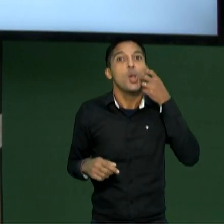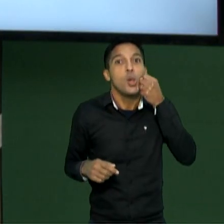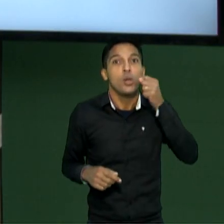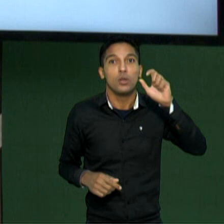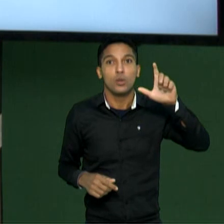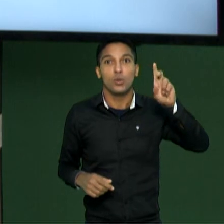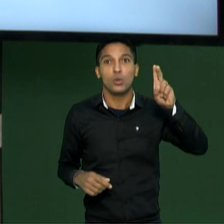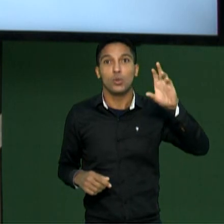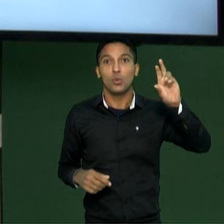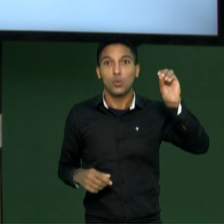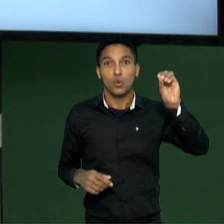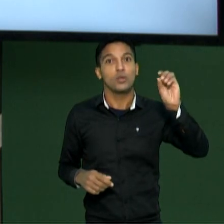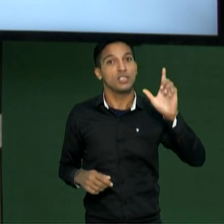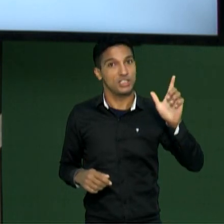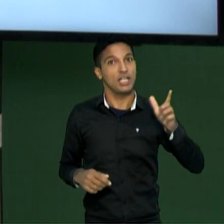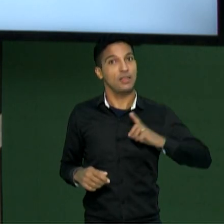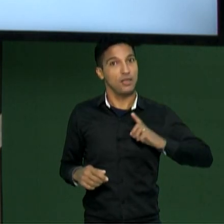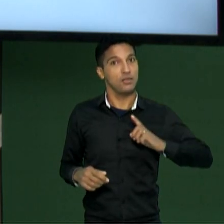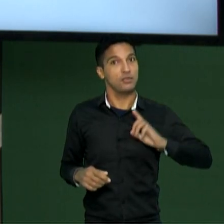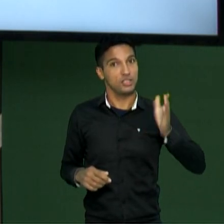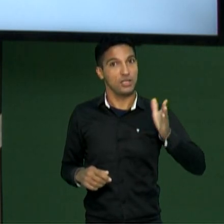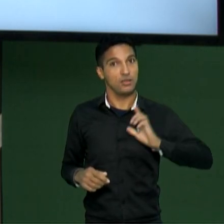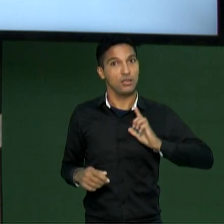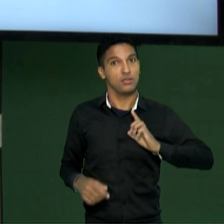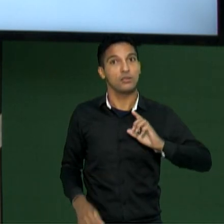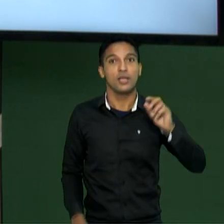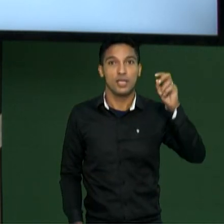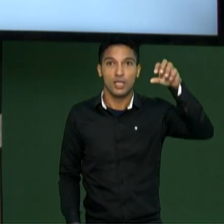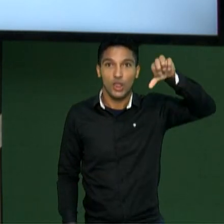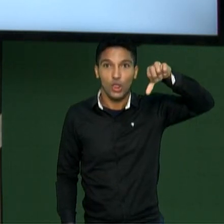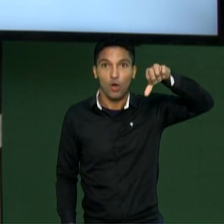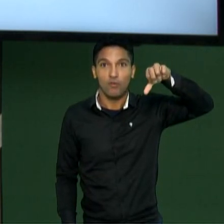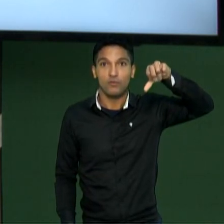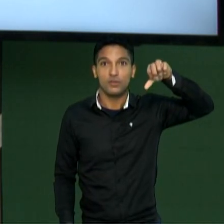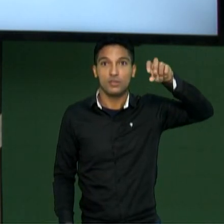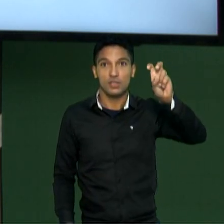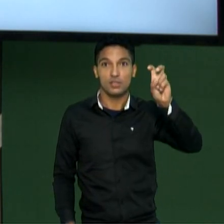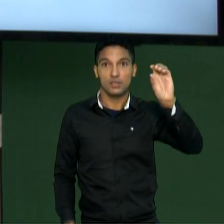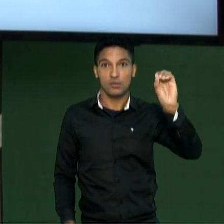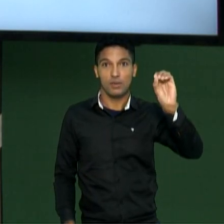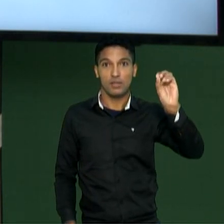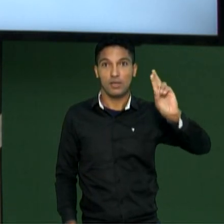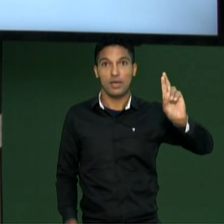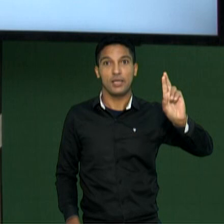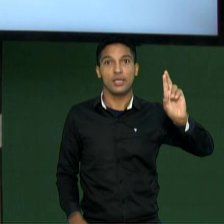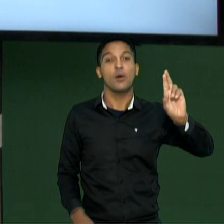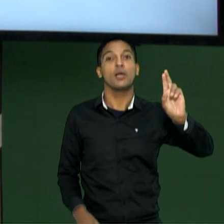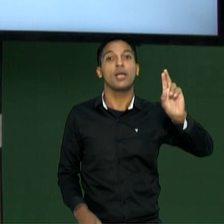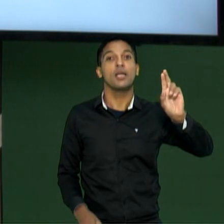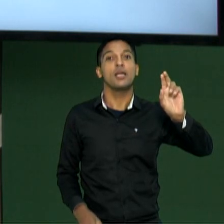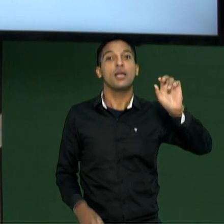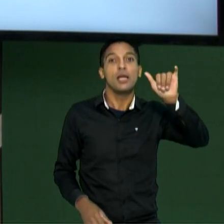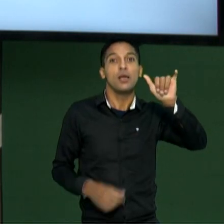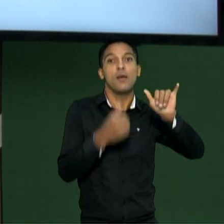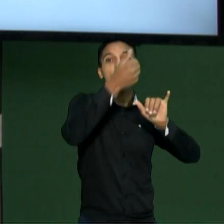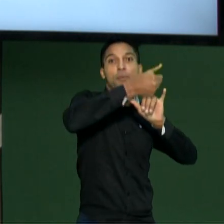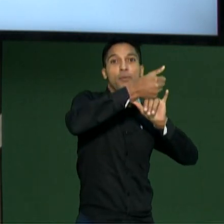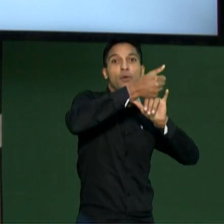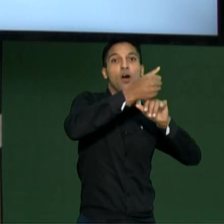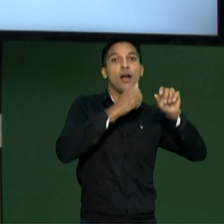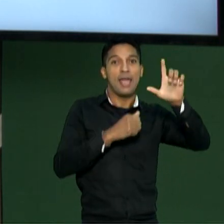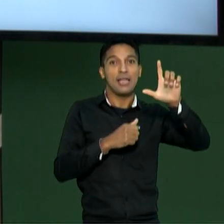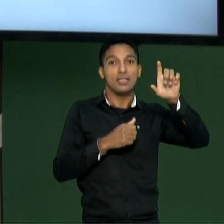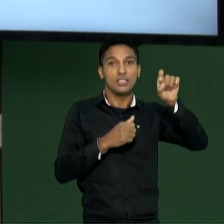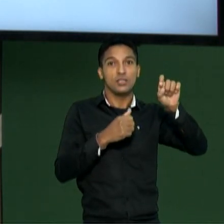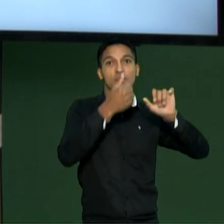Então aqui eu vou ter que trocar agora R$ 950 no meu L de x, no meu Y, né? Aí eu vou descobrir o valor